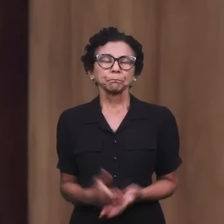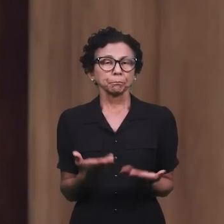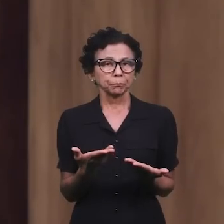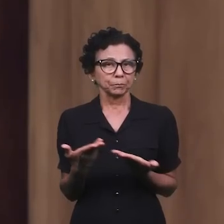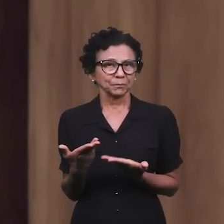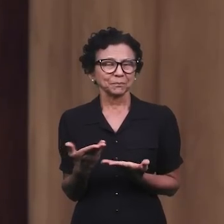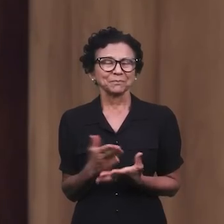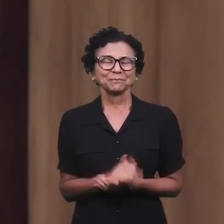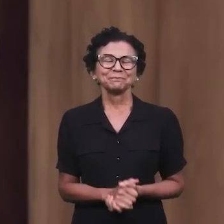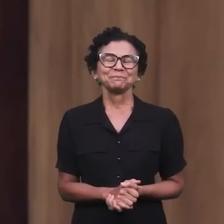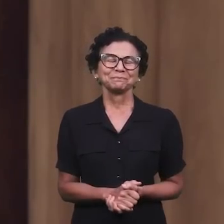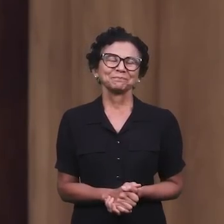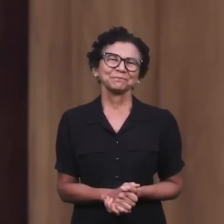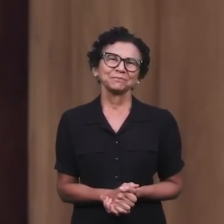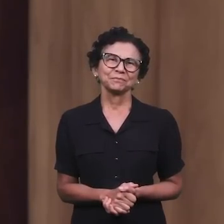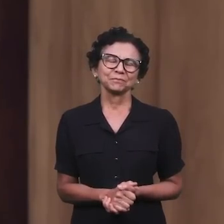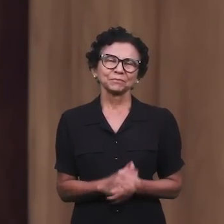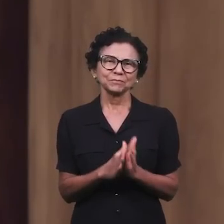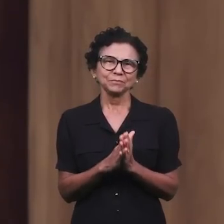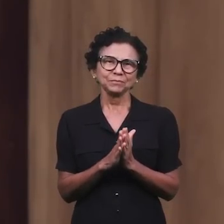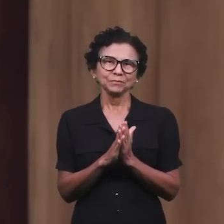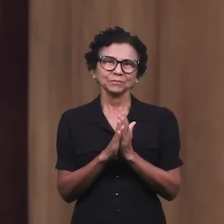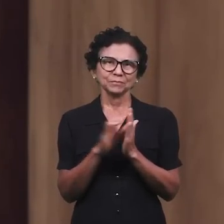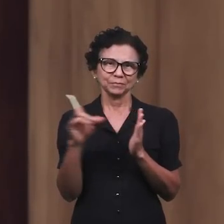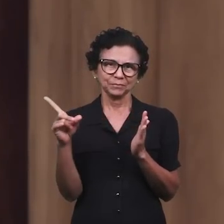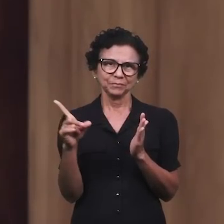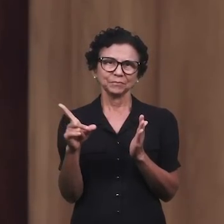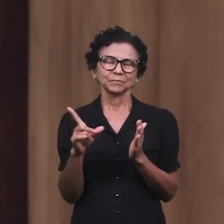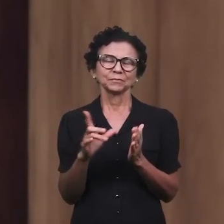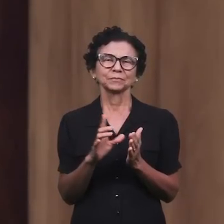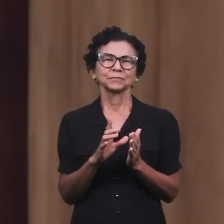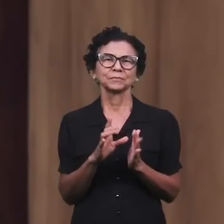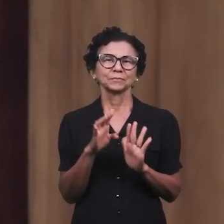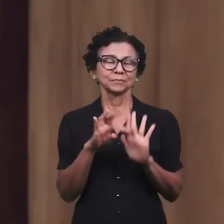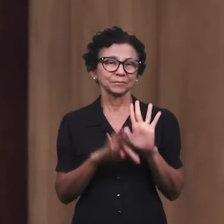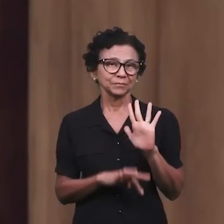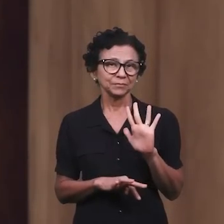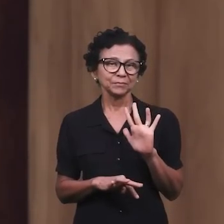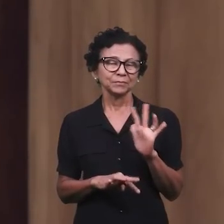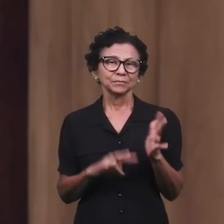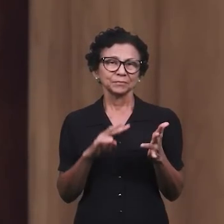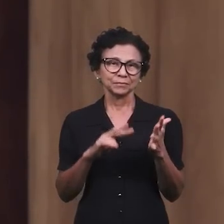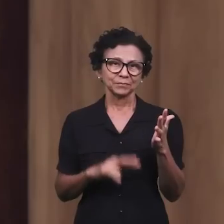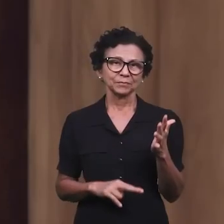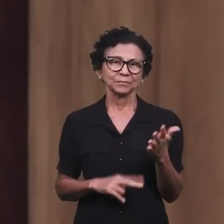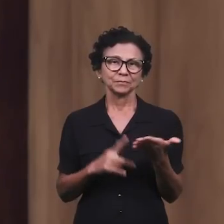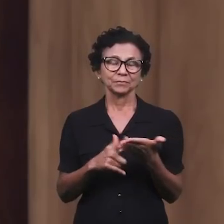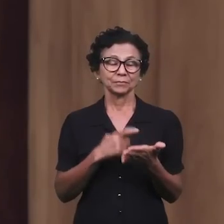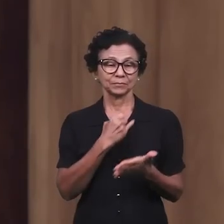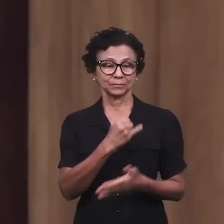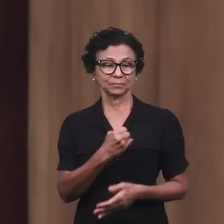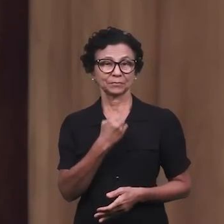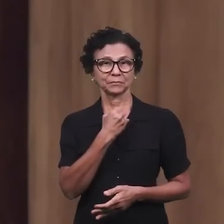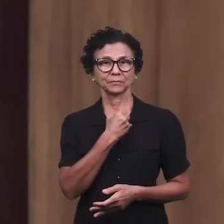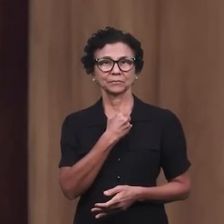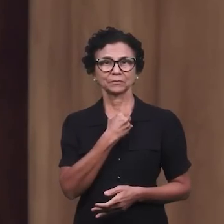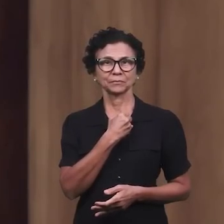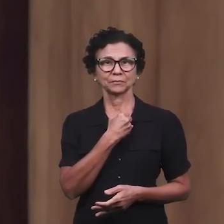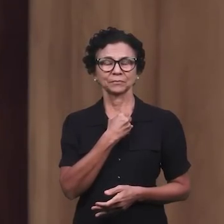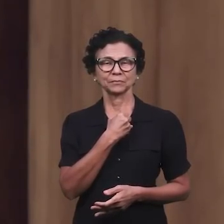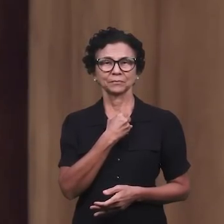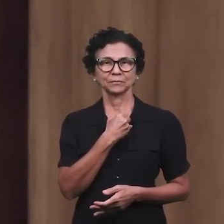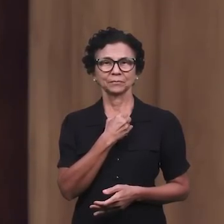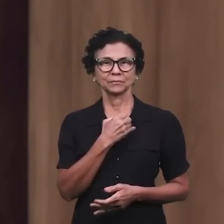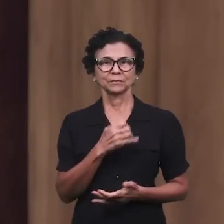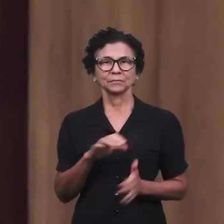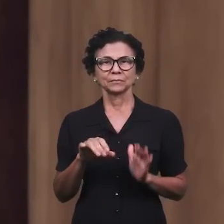possível, acompanhar na Bíblia a palavra de Deus. O texto para esse programa está no livro de João, Evangelho segundo escreveu João,